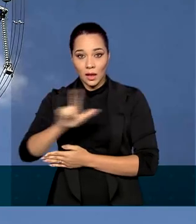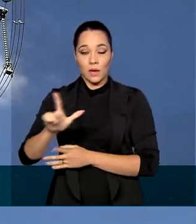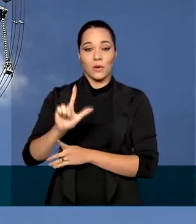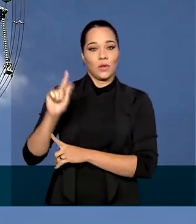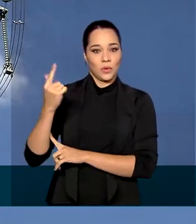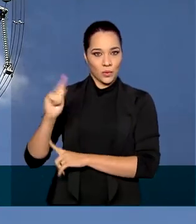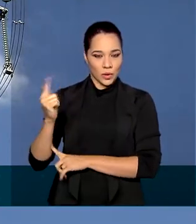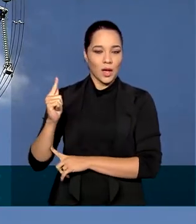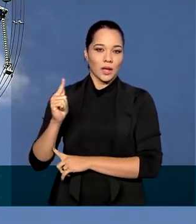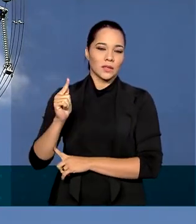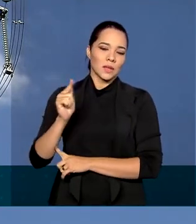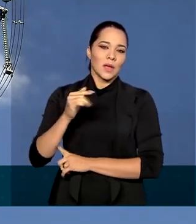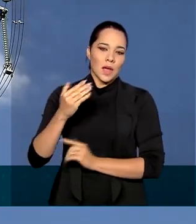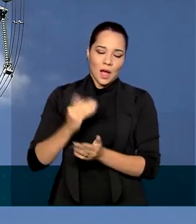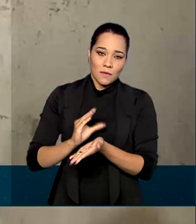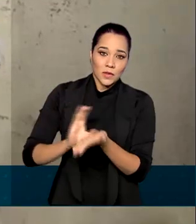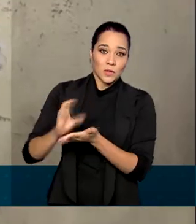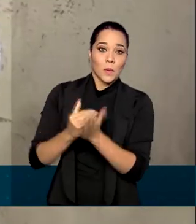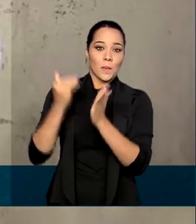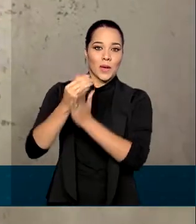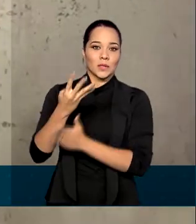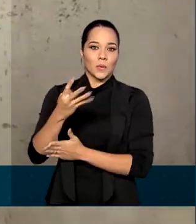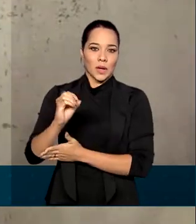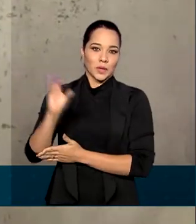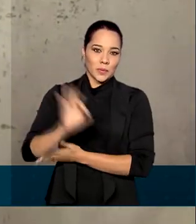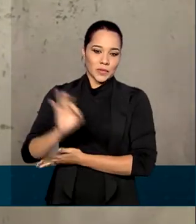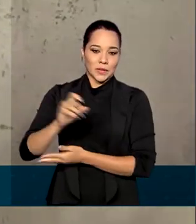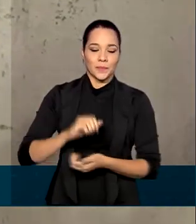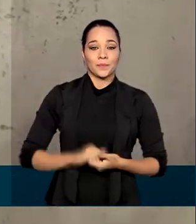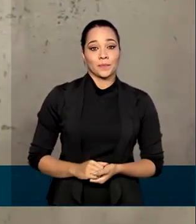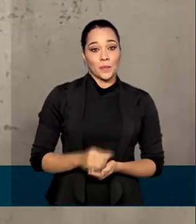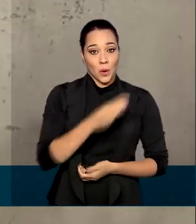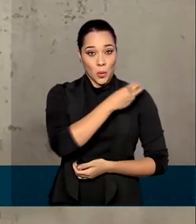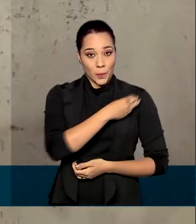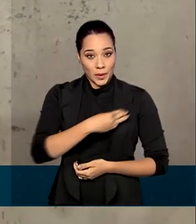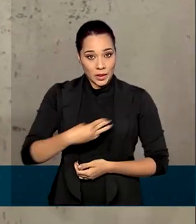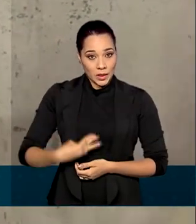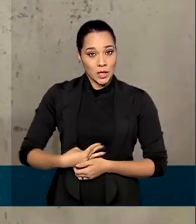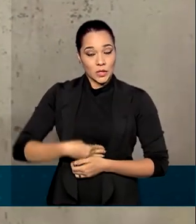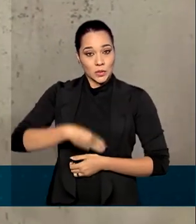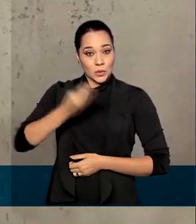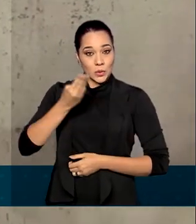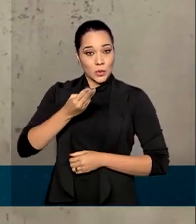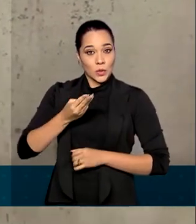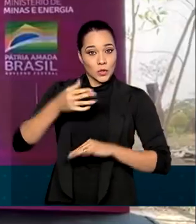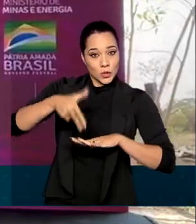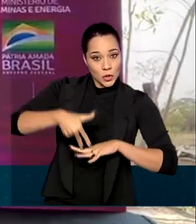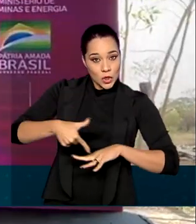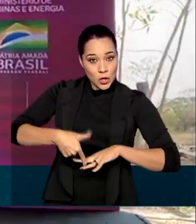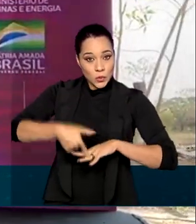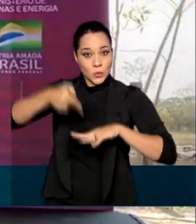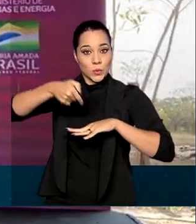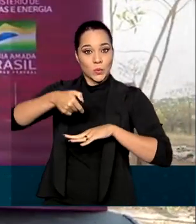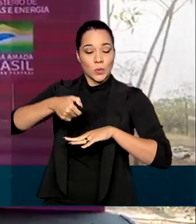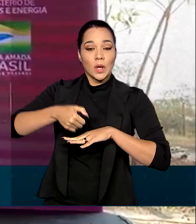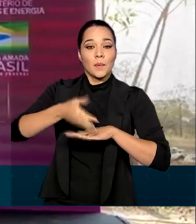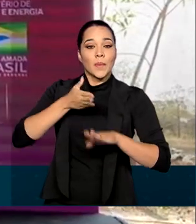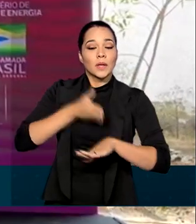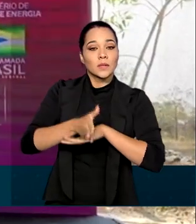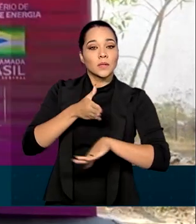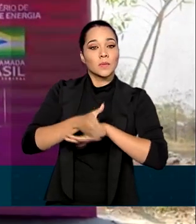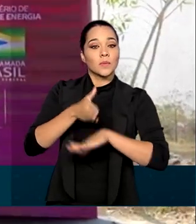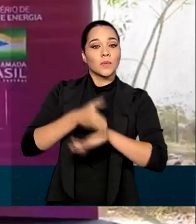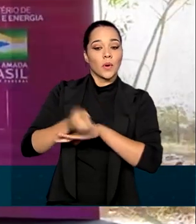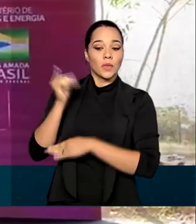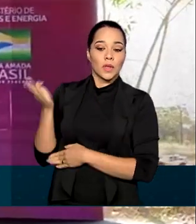Goiás, os outros 40%. O ministro de Minas e Energia participou da cerimônia e falou da importância